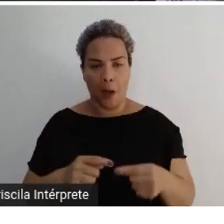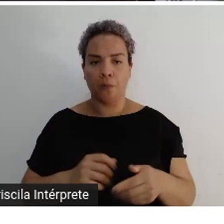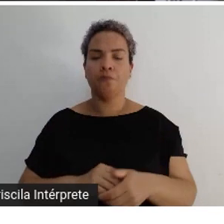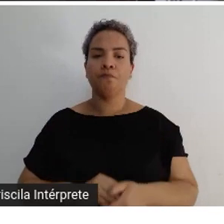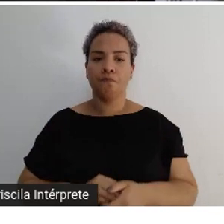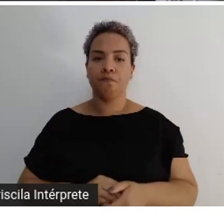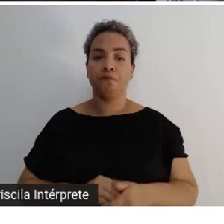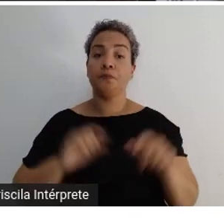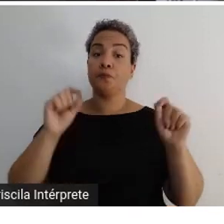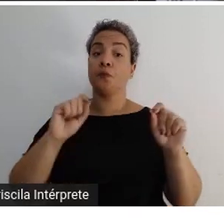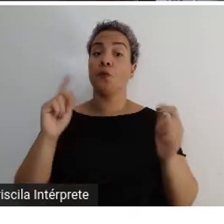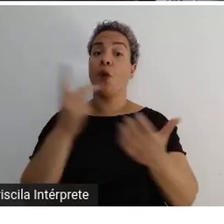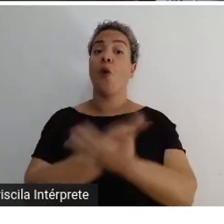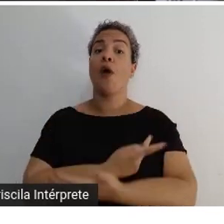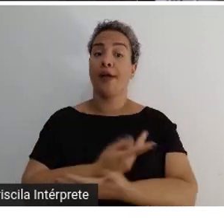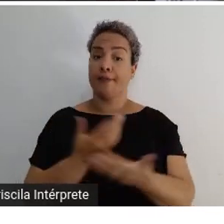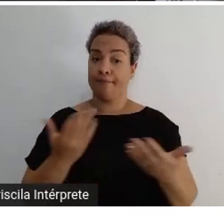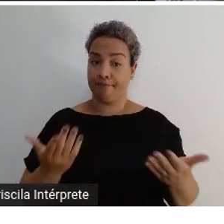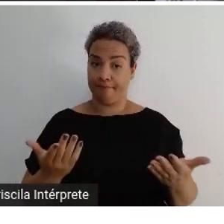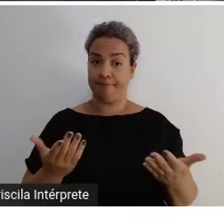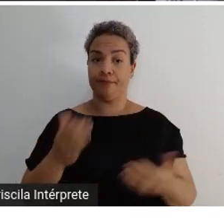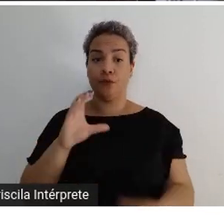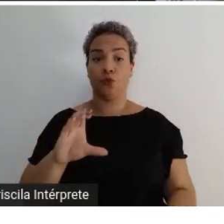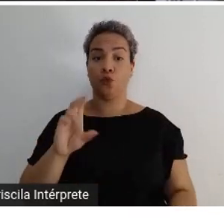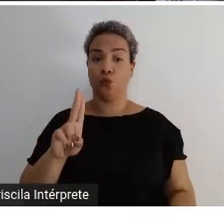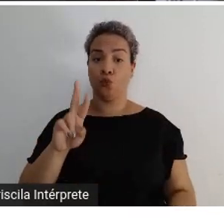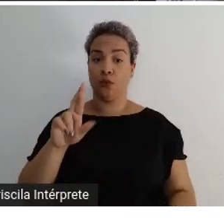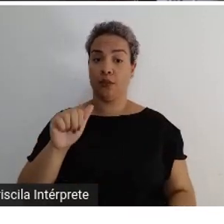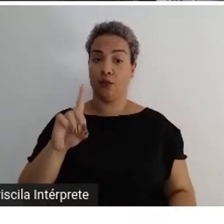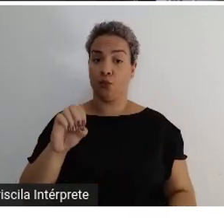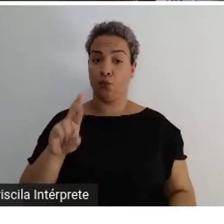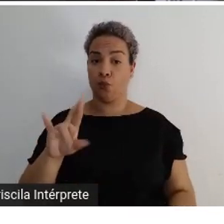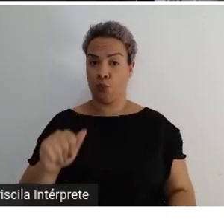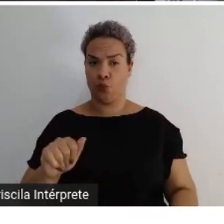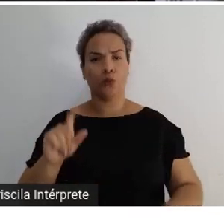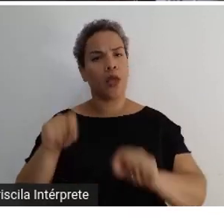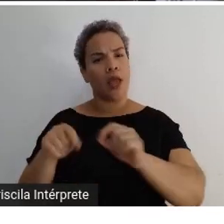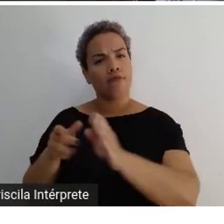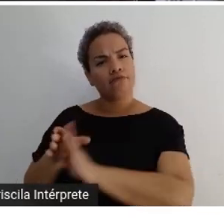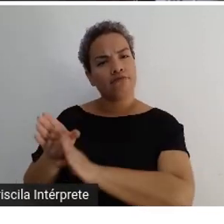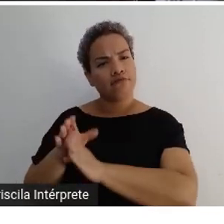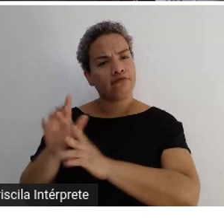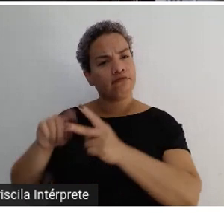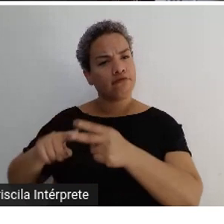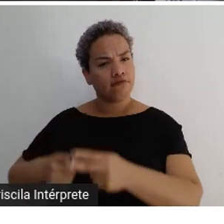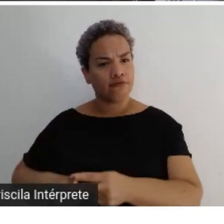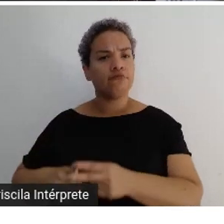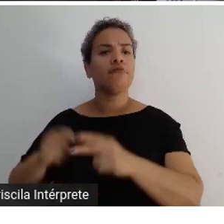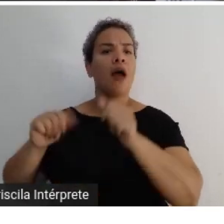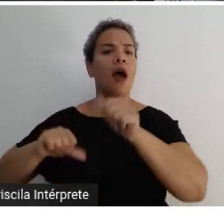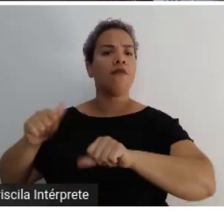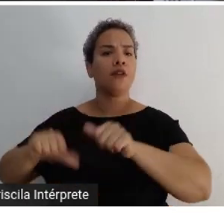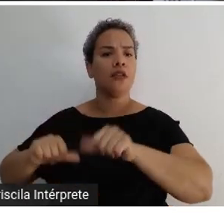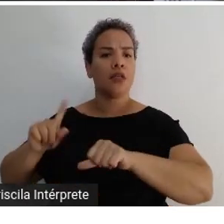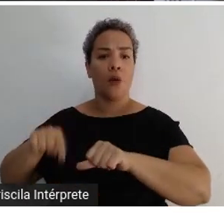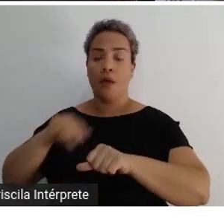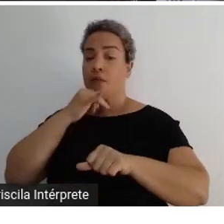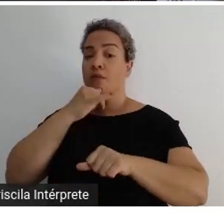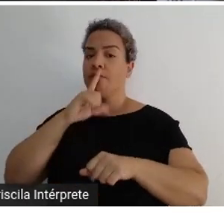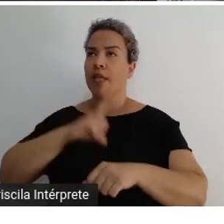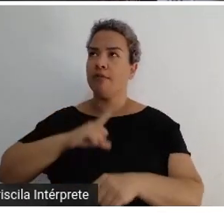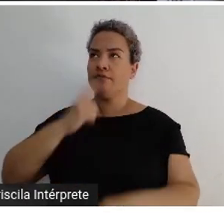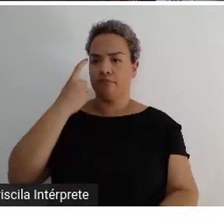o que acontece? A curadoria, com essa, né, com esse tipo de avaliação, ela gera